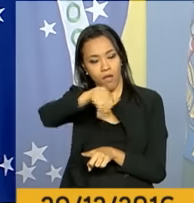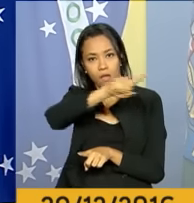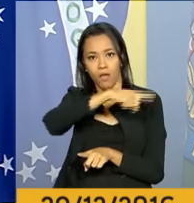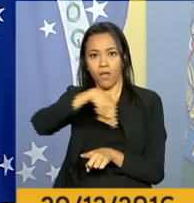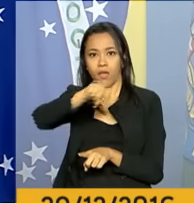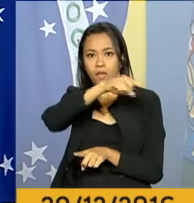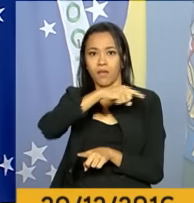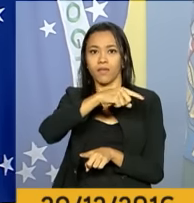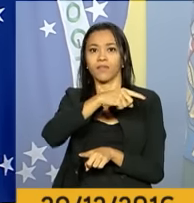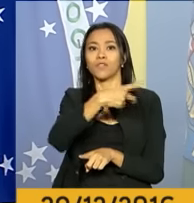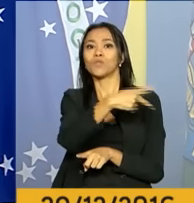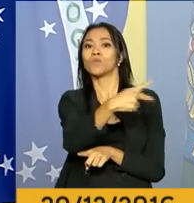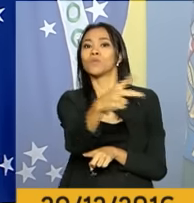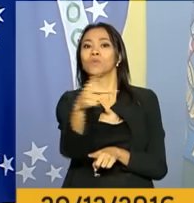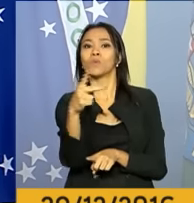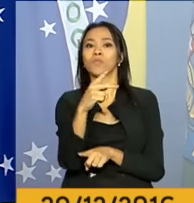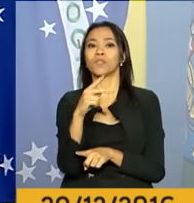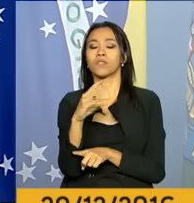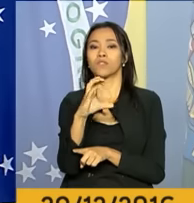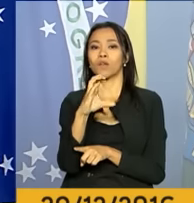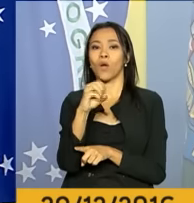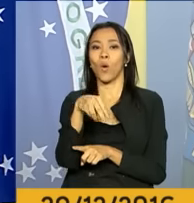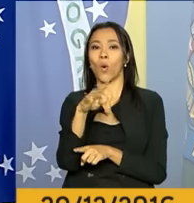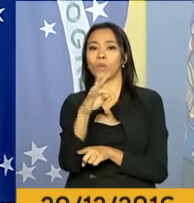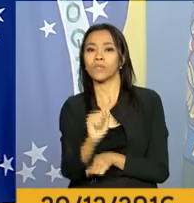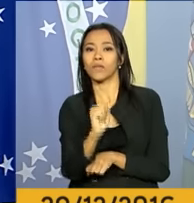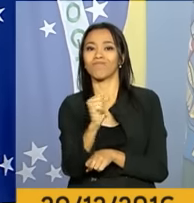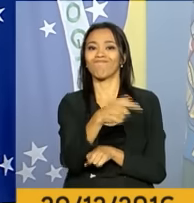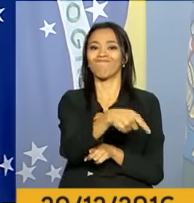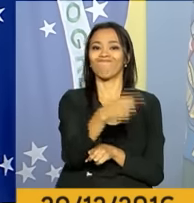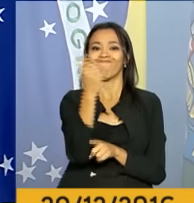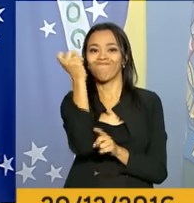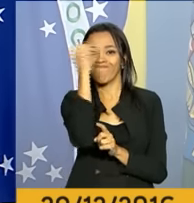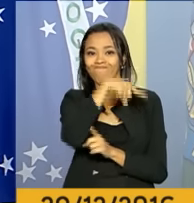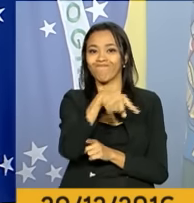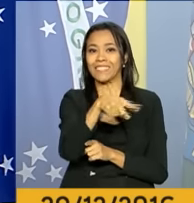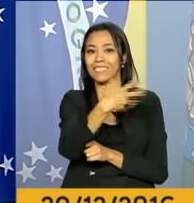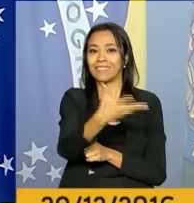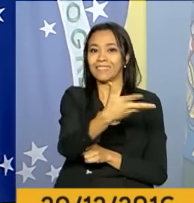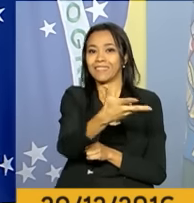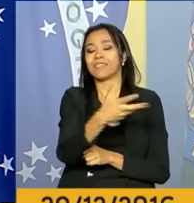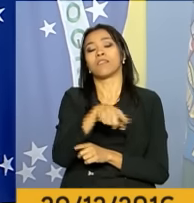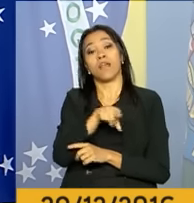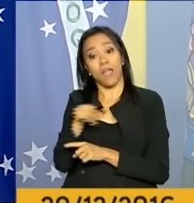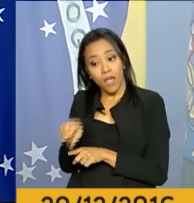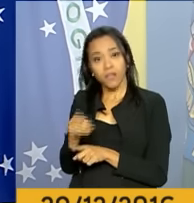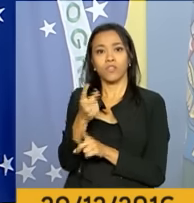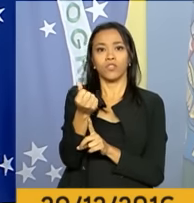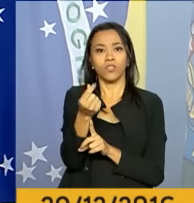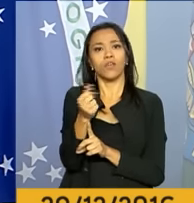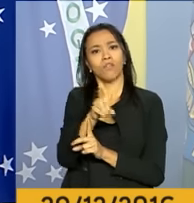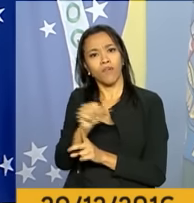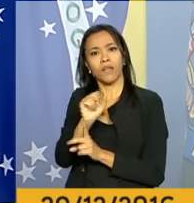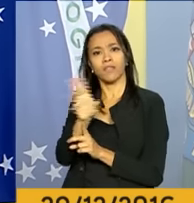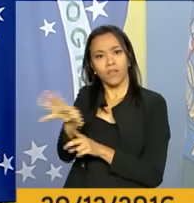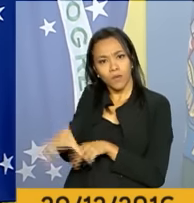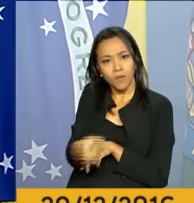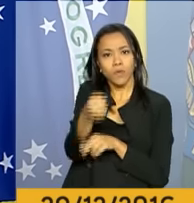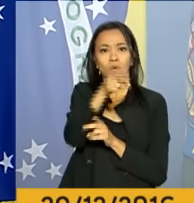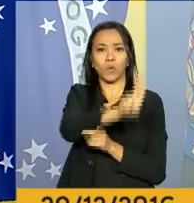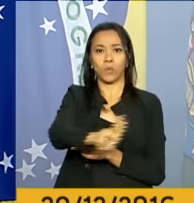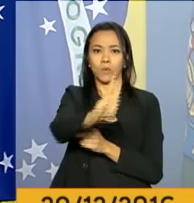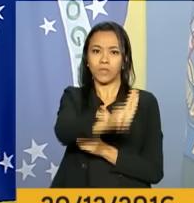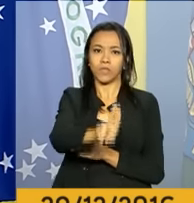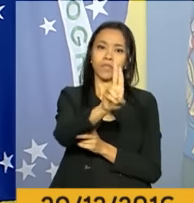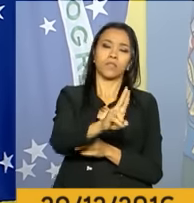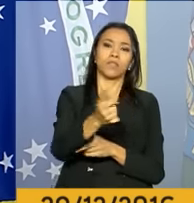contas paralisadas digamos assim como também servirá para movimentar